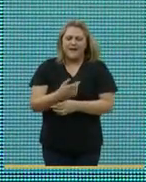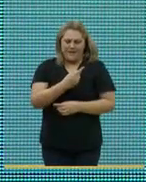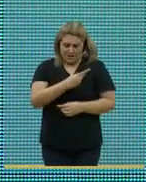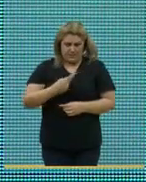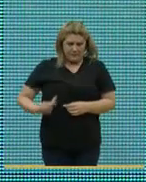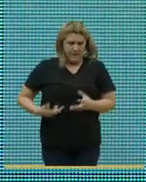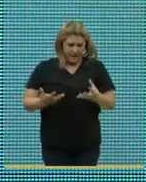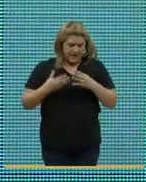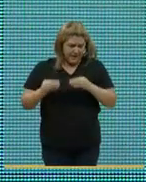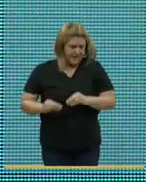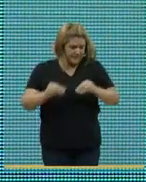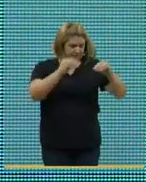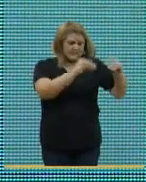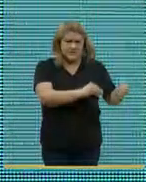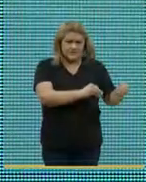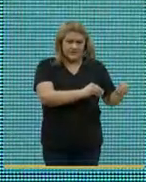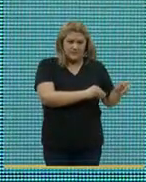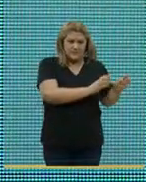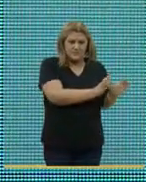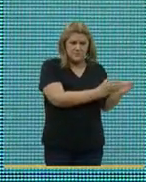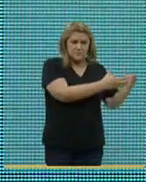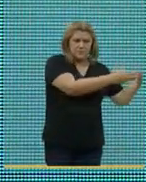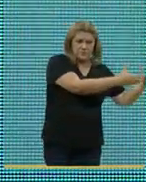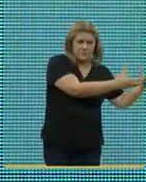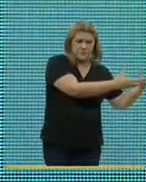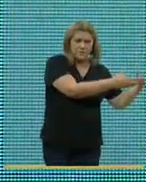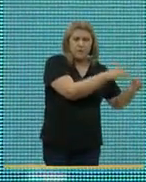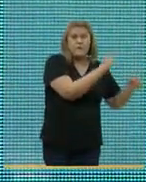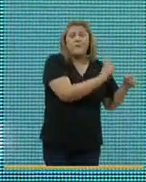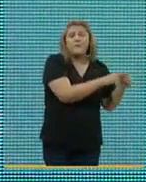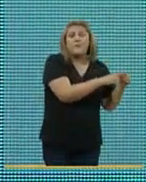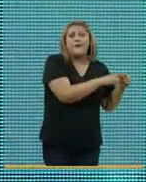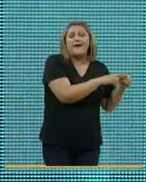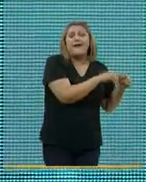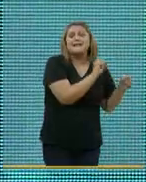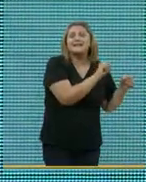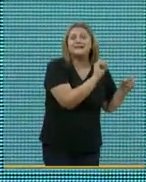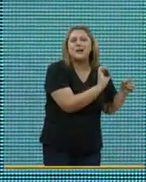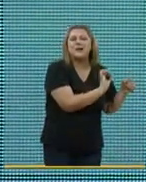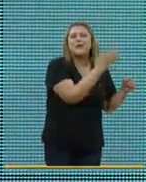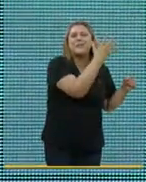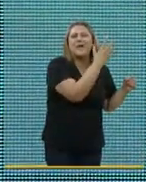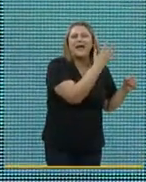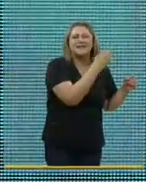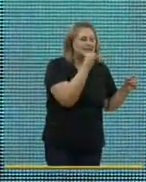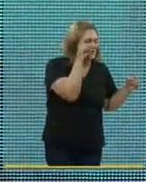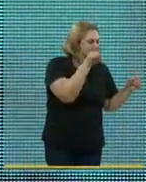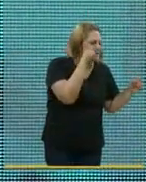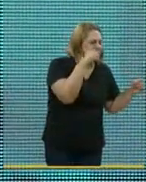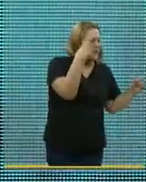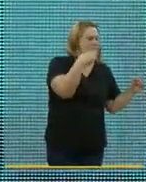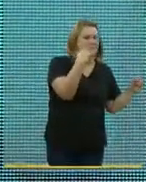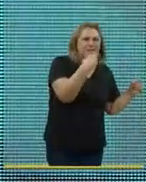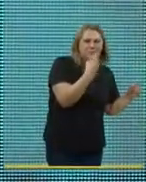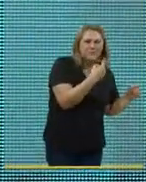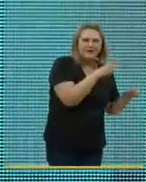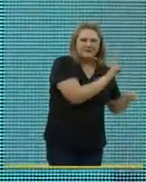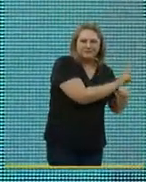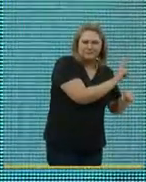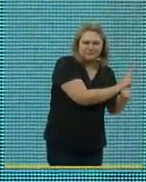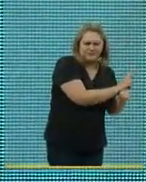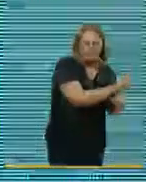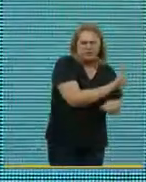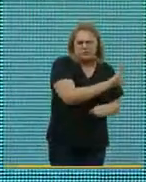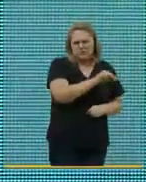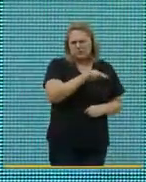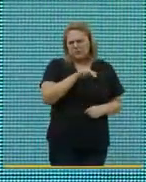indígena e eles sabem que se for para a mão dos 513 deputados e 81 senadores nunca mais se demarcar a